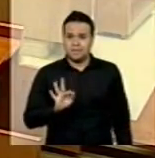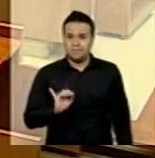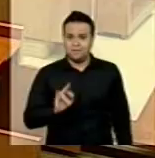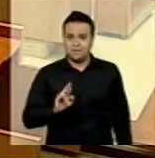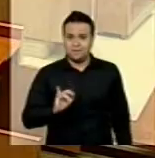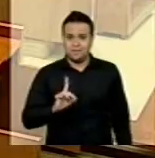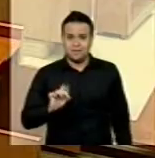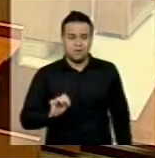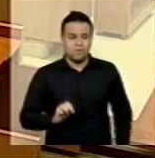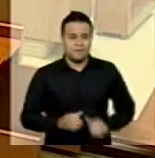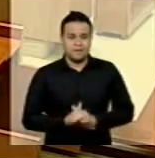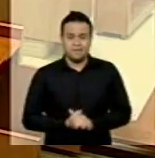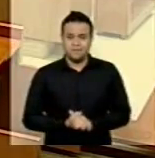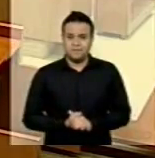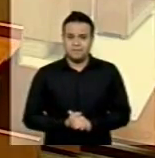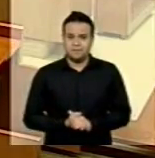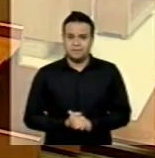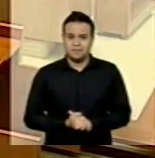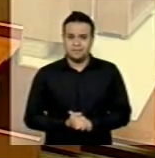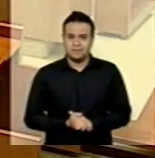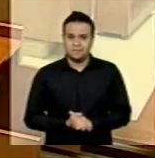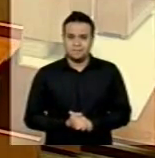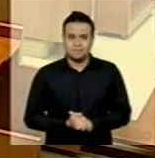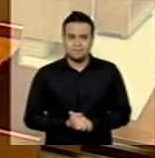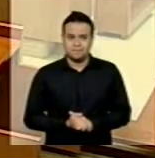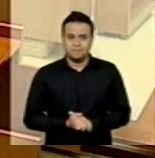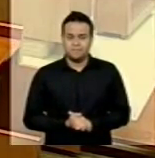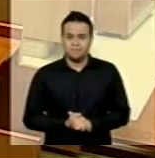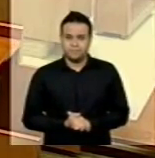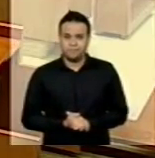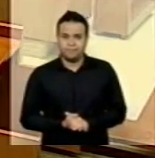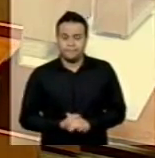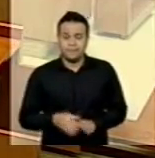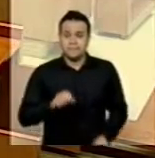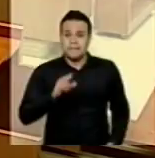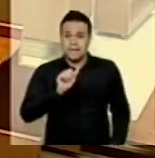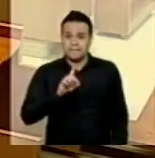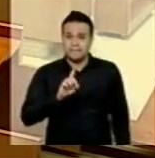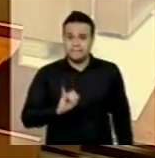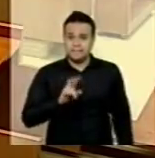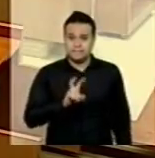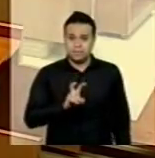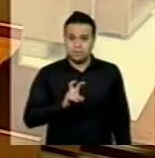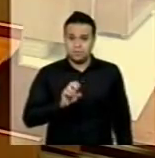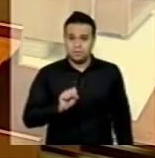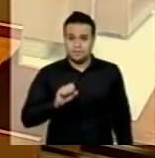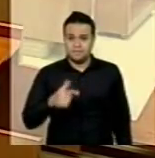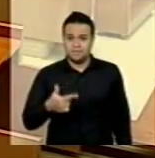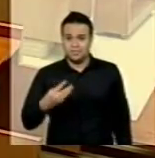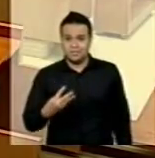Ministro. Ministro Marco Aurélio, da ação direta de constitucionalidade 5.823,